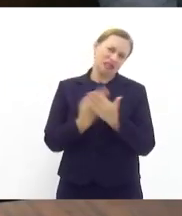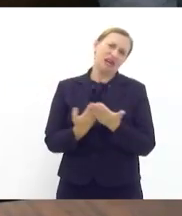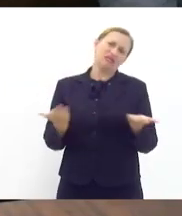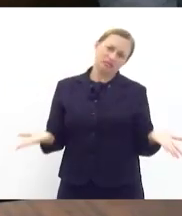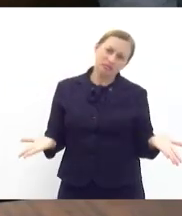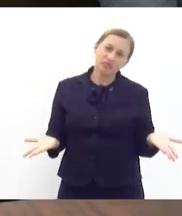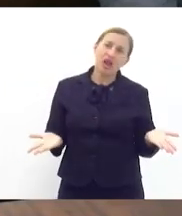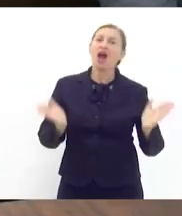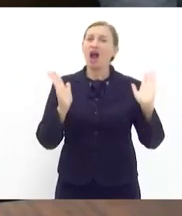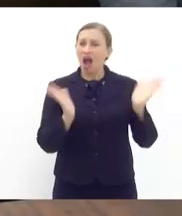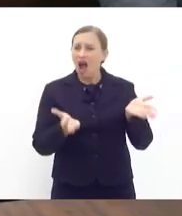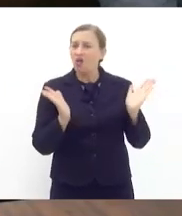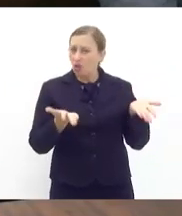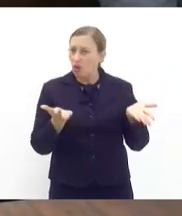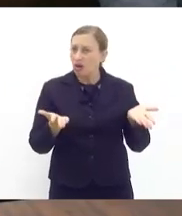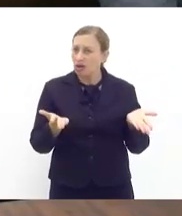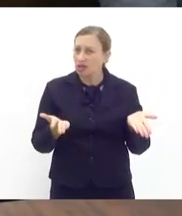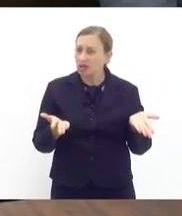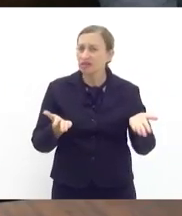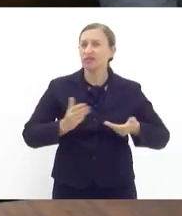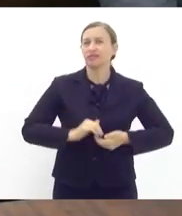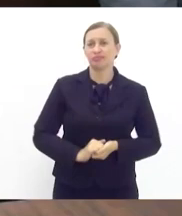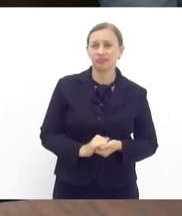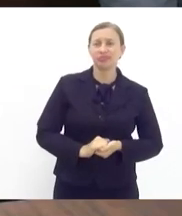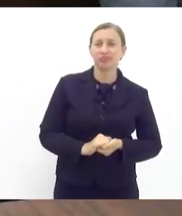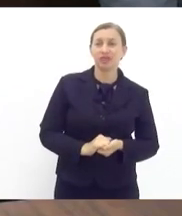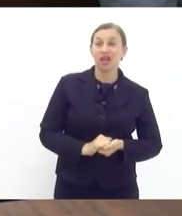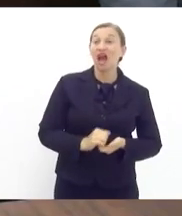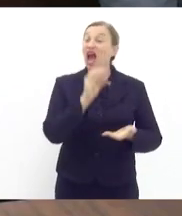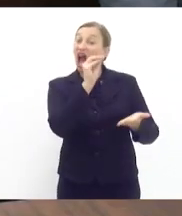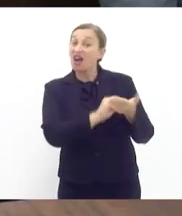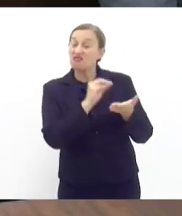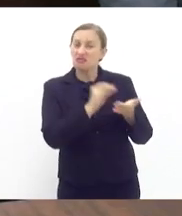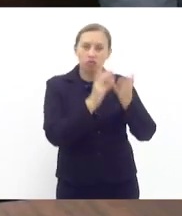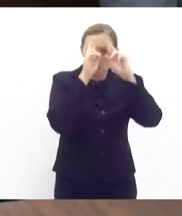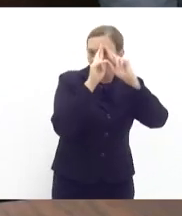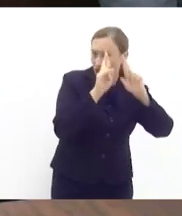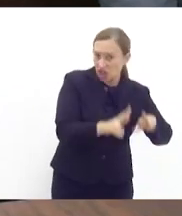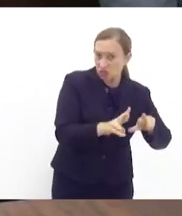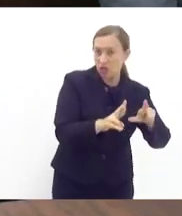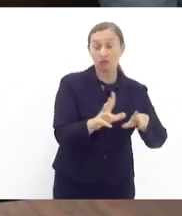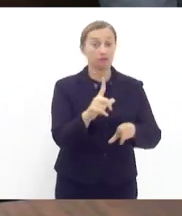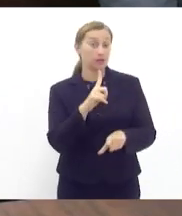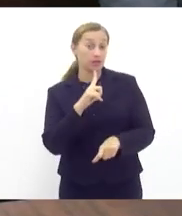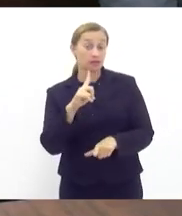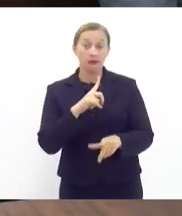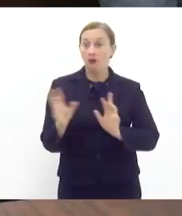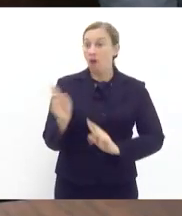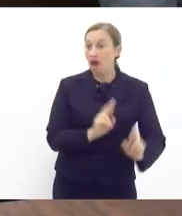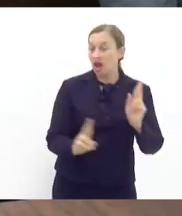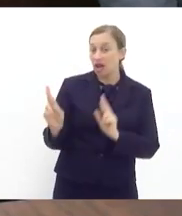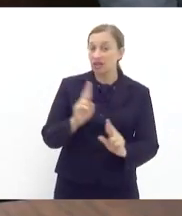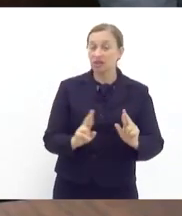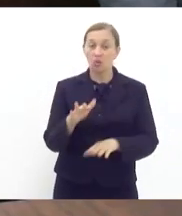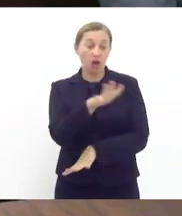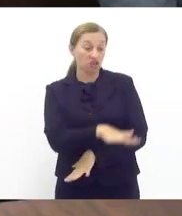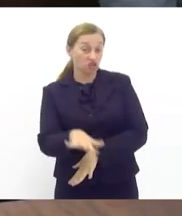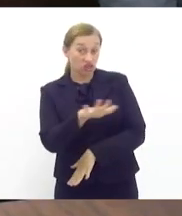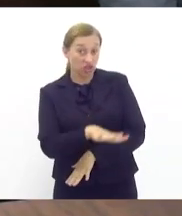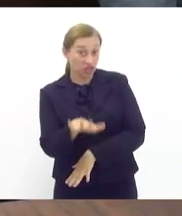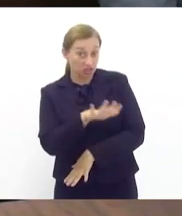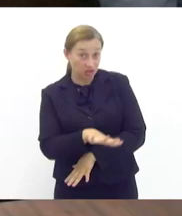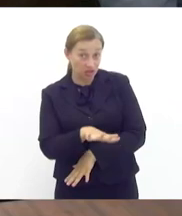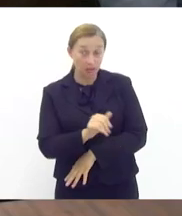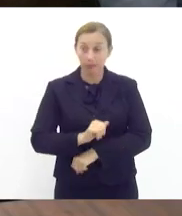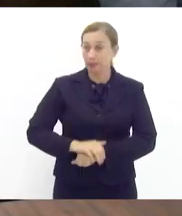agora com relação ao transtorno a falta de respeito que tem com relação a essas crianças as